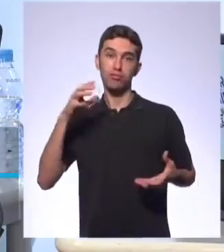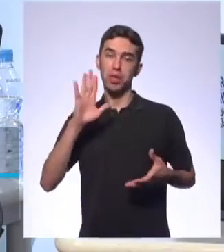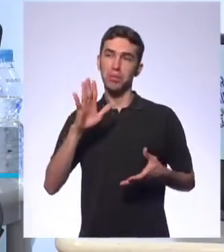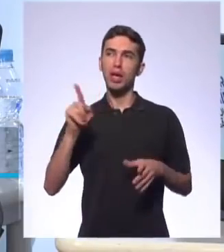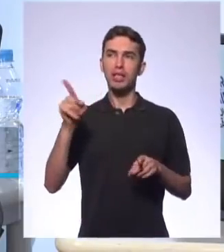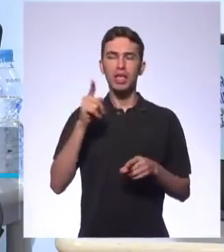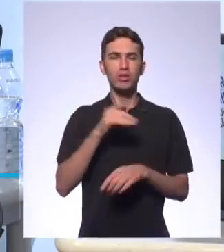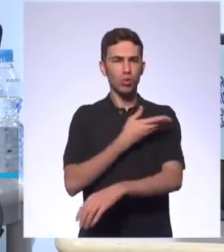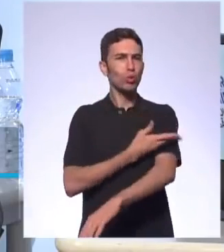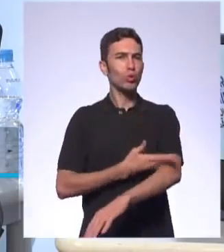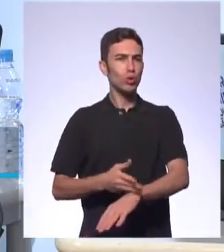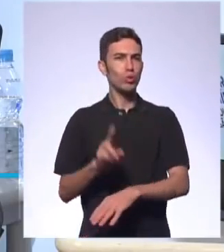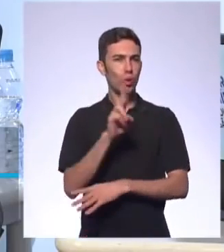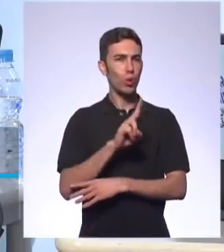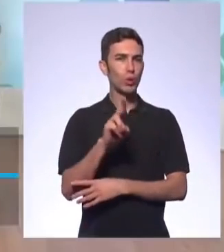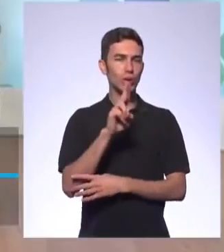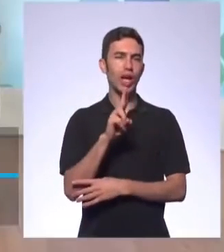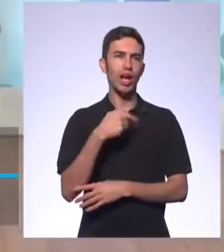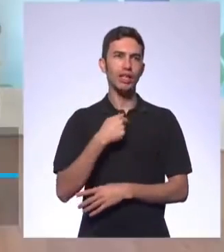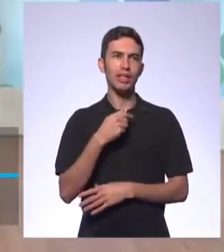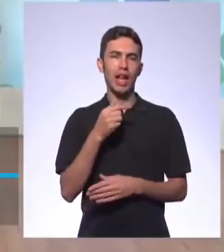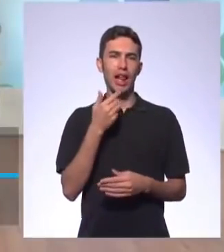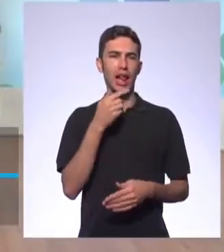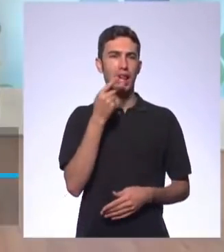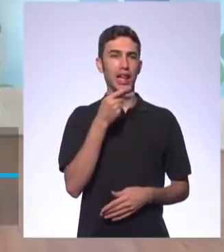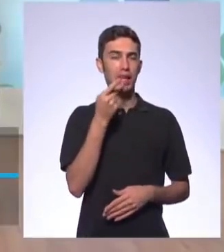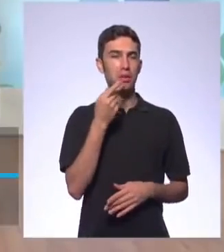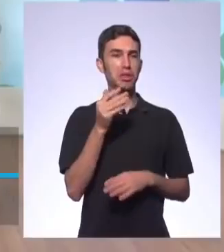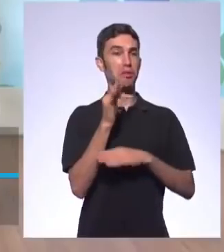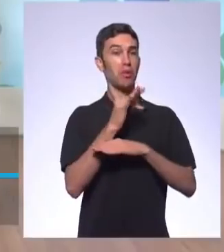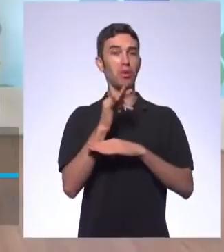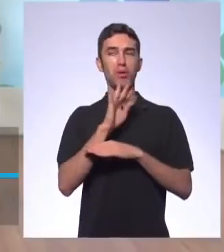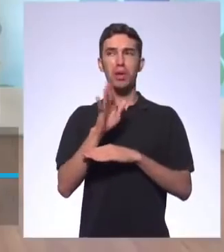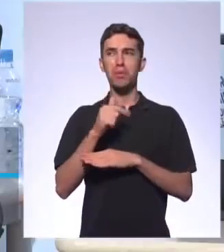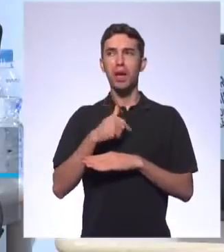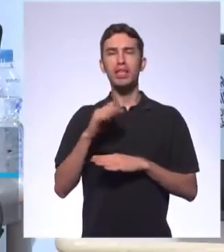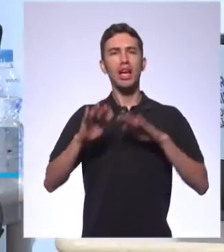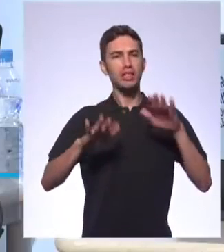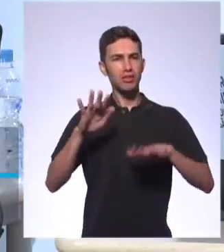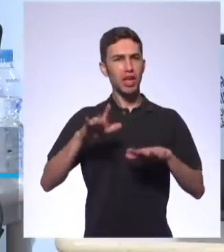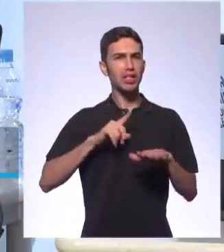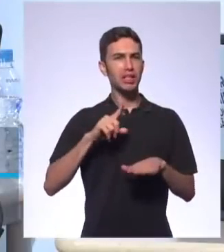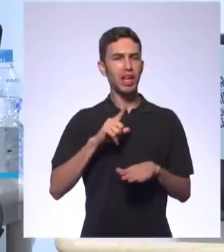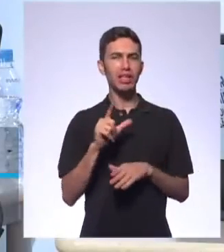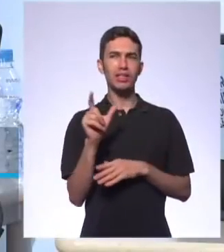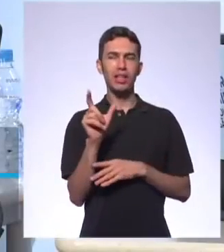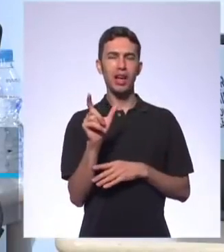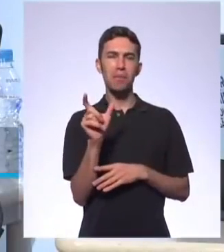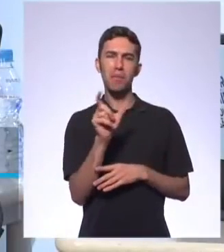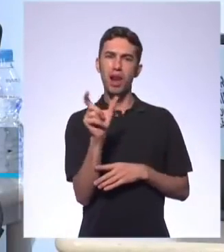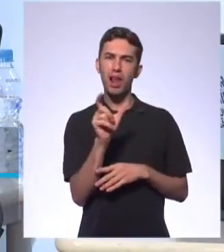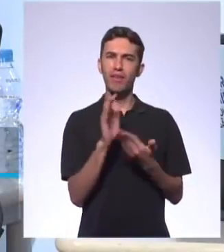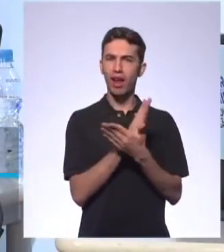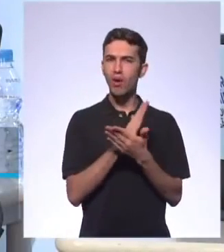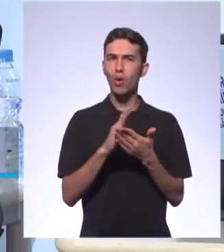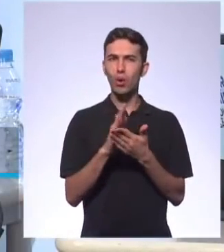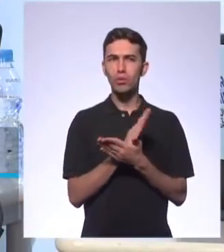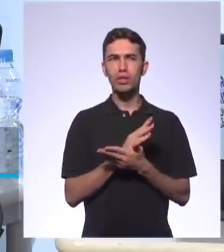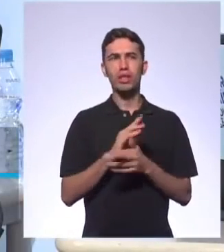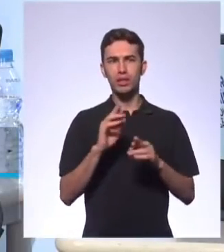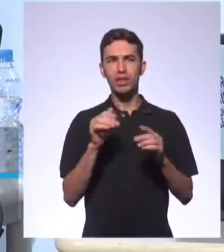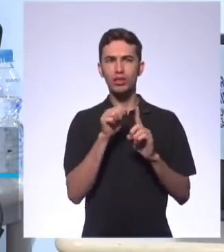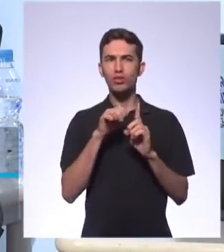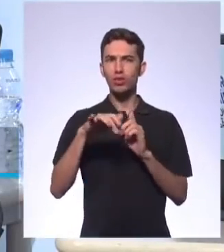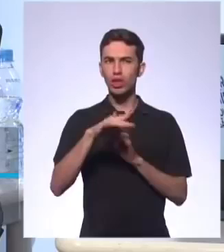e tal. Mas tem umas gíriazinhas, sim, beleza, bora, umas abreviações. Até